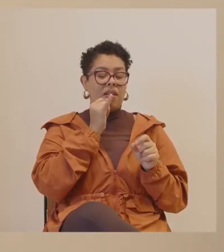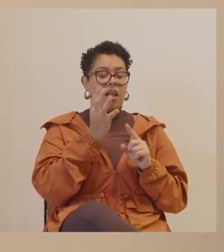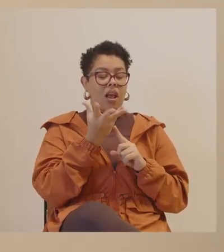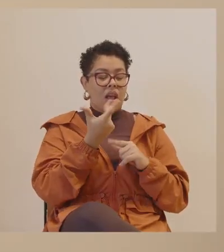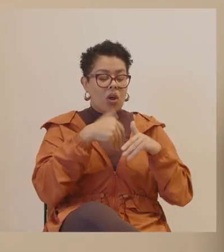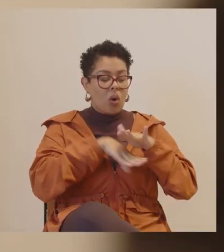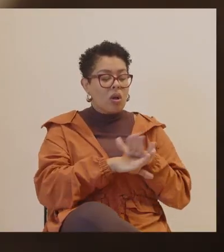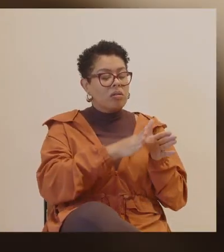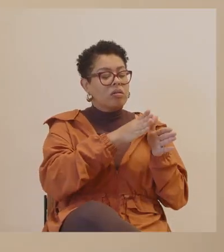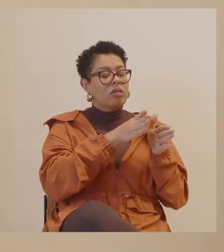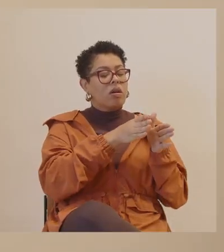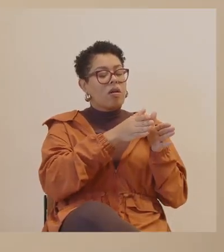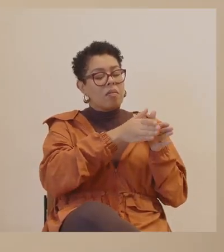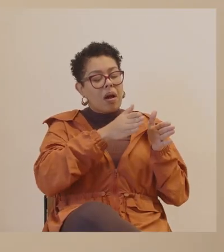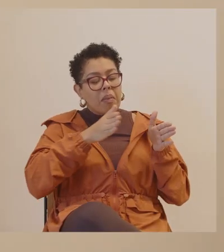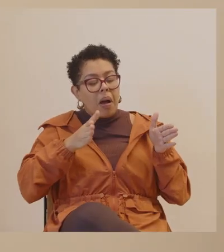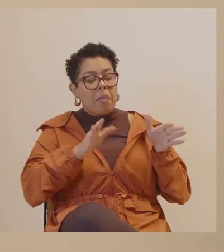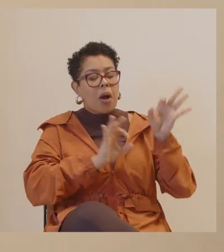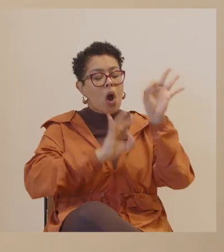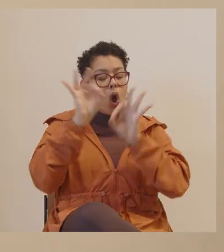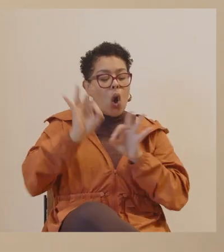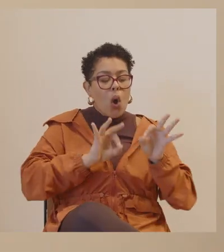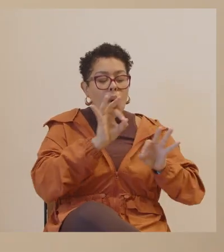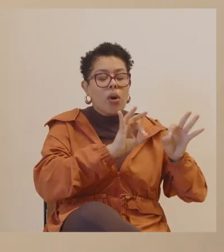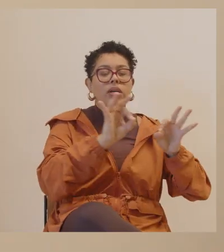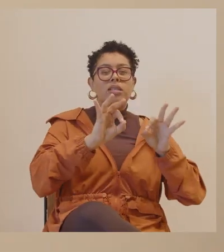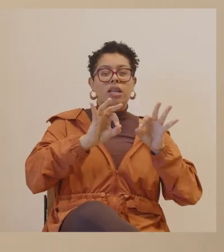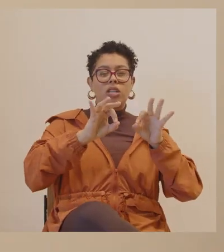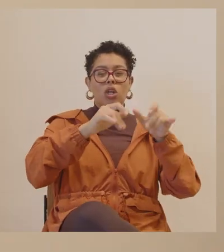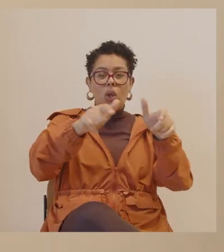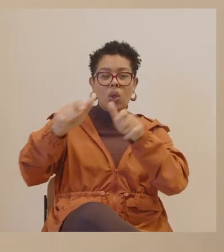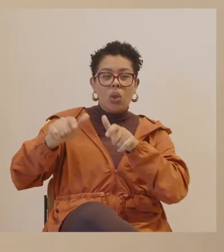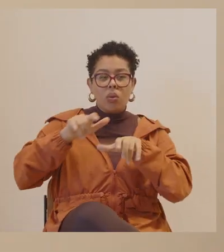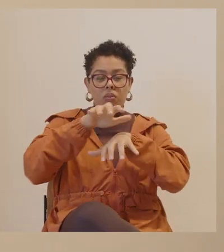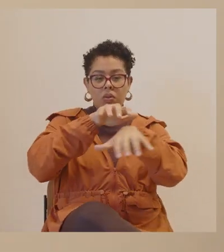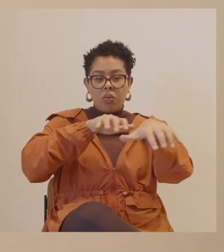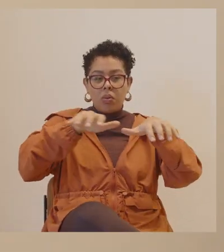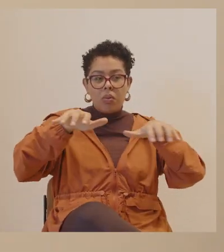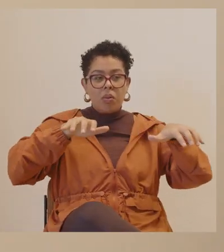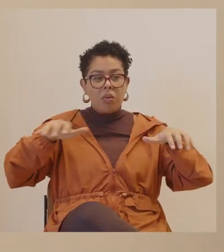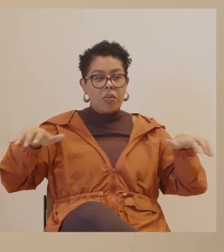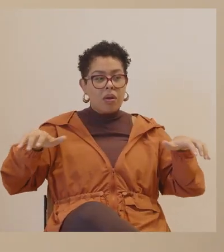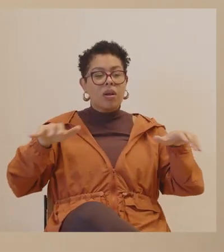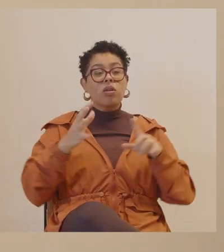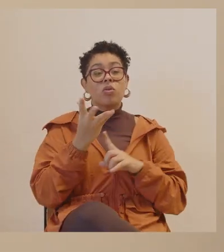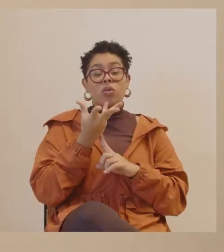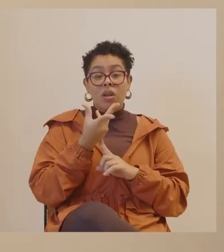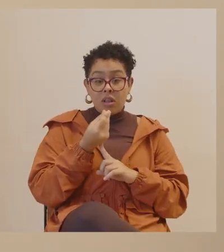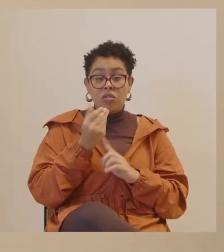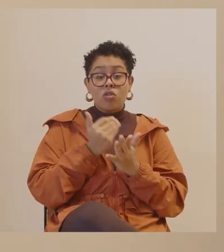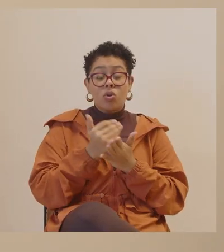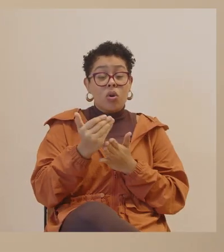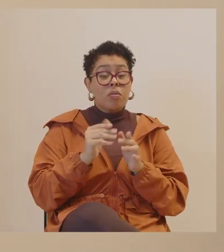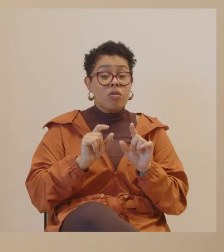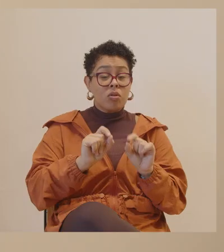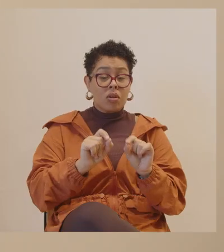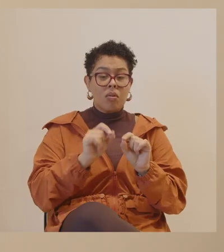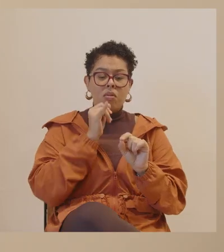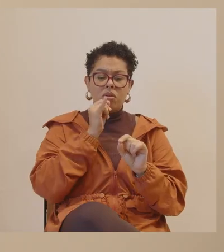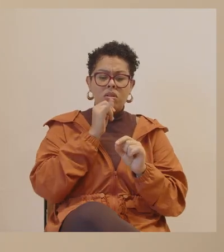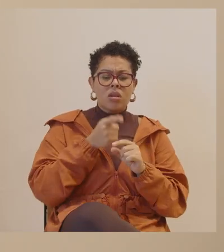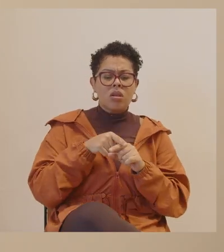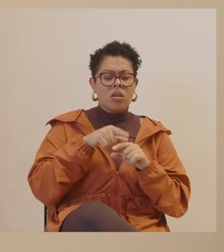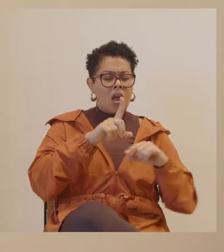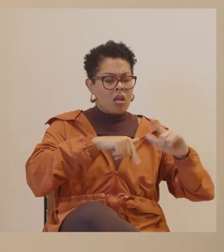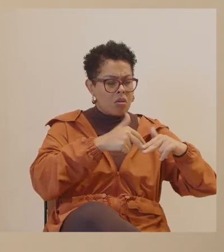coleções, pequenas galerias, mercadores, e os artistas mesmo, né, que começam a coletar